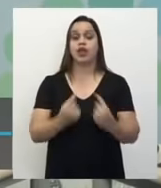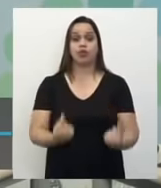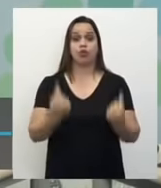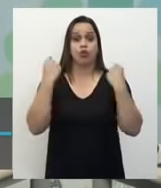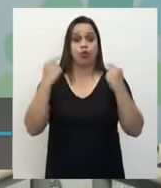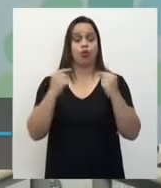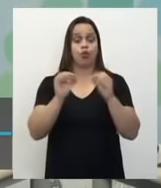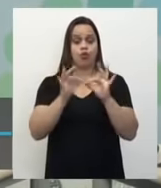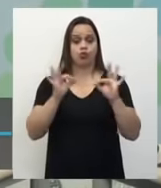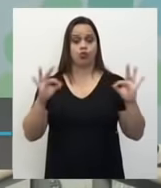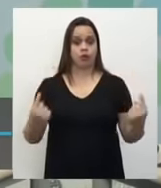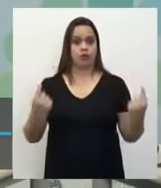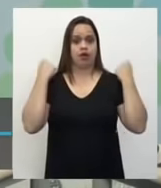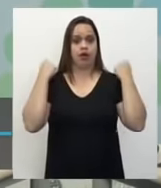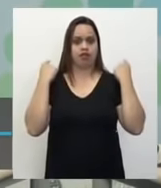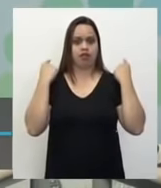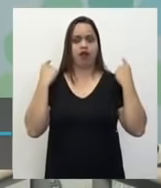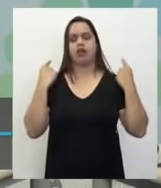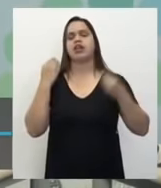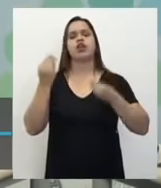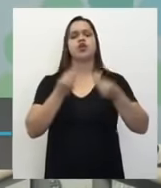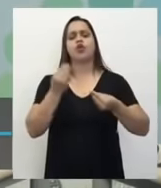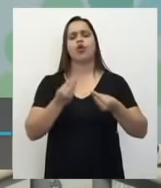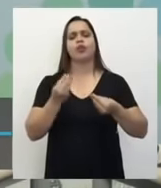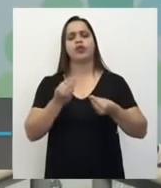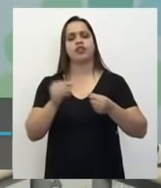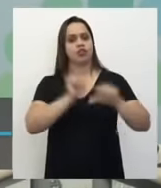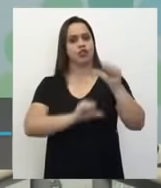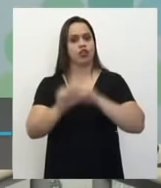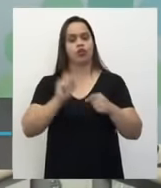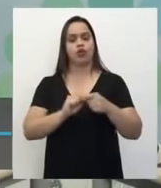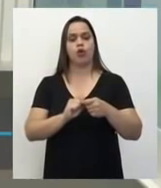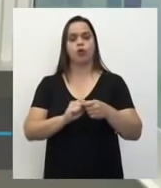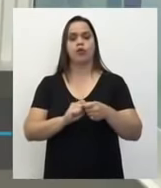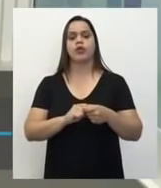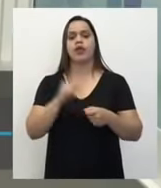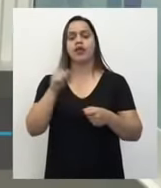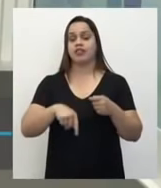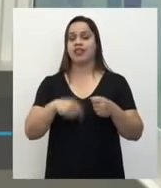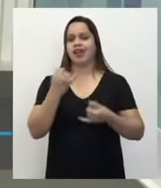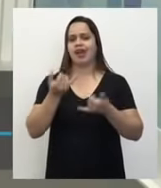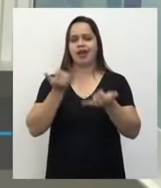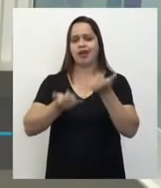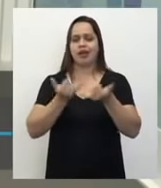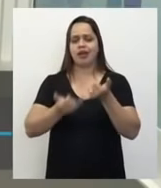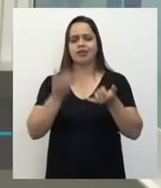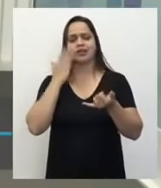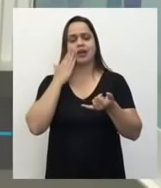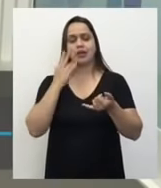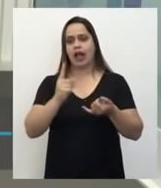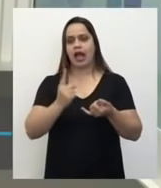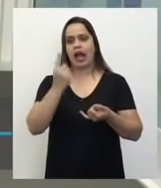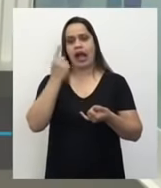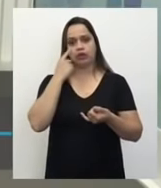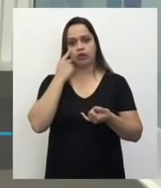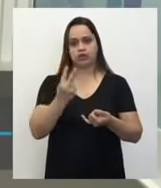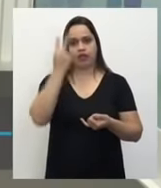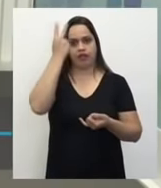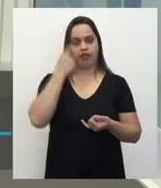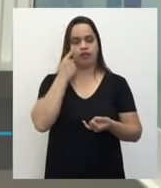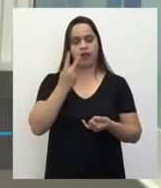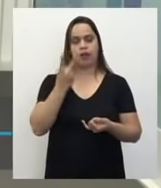palco, tá certo? E aí, como é que a gente vai trocando esses cenários? Aqui em cima, né, que aqui não dá para ver, mas se você tiver,